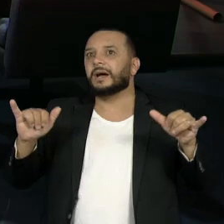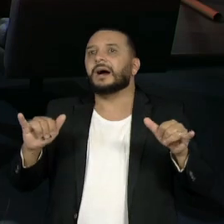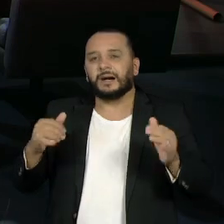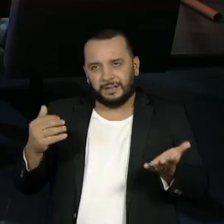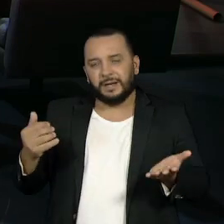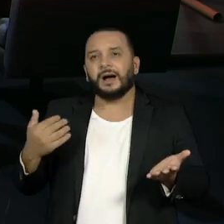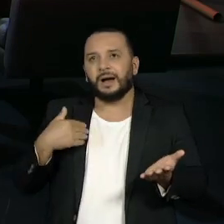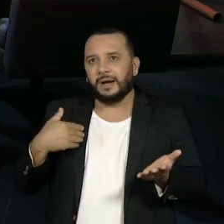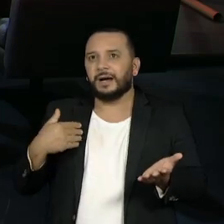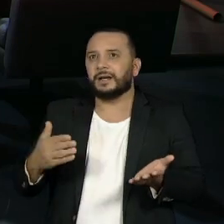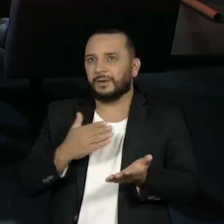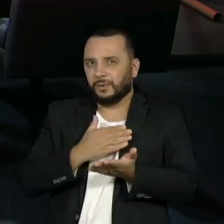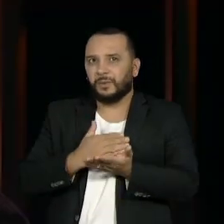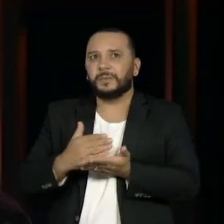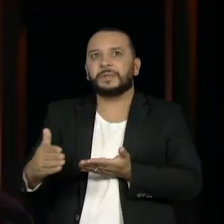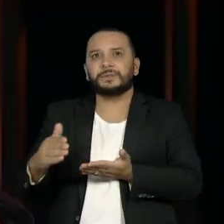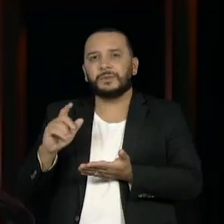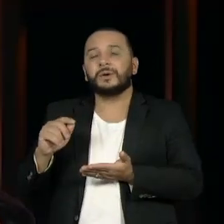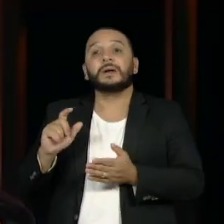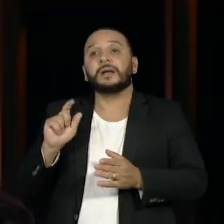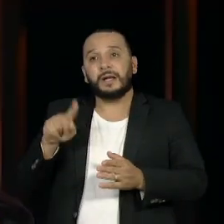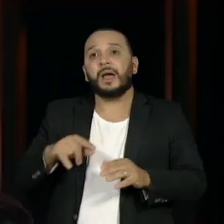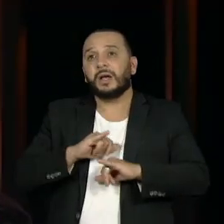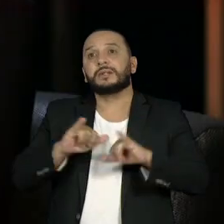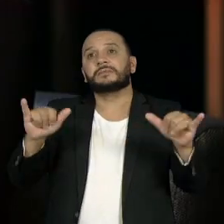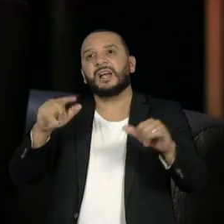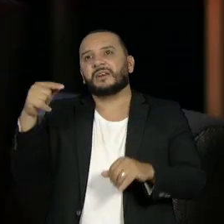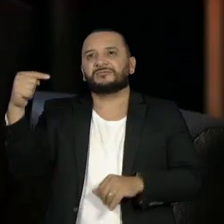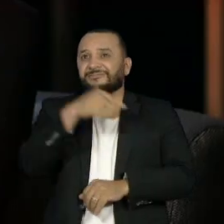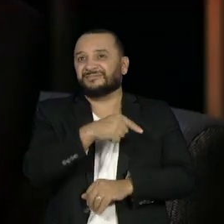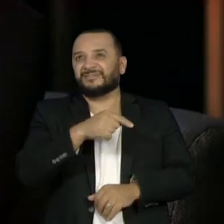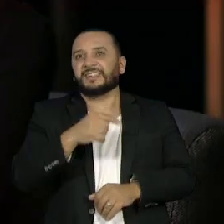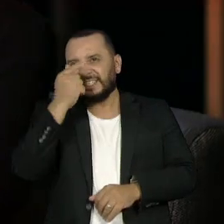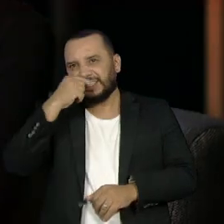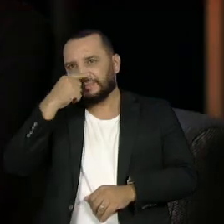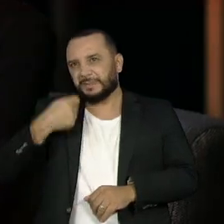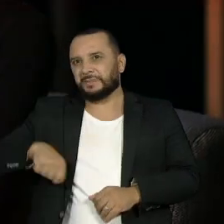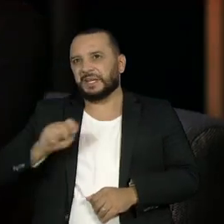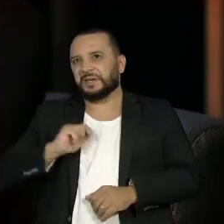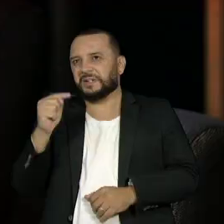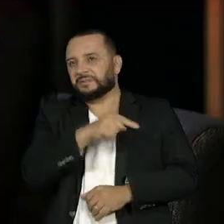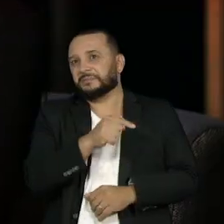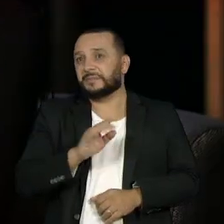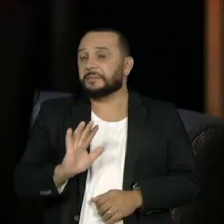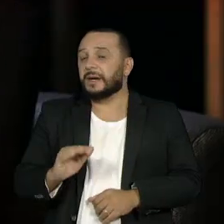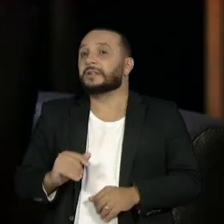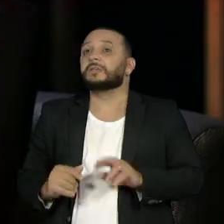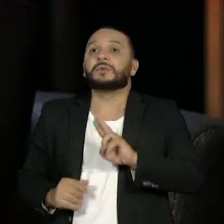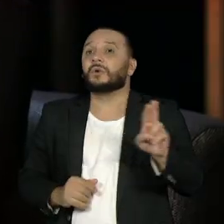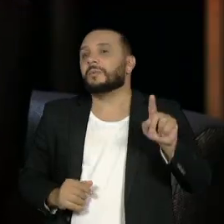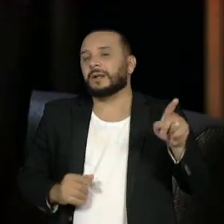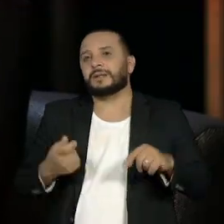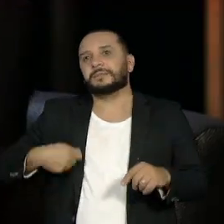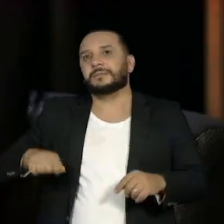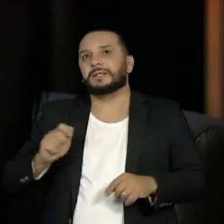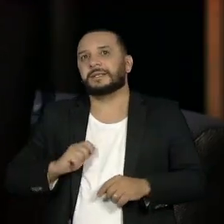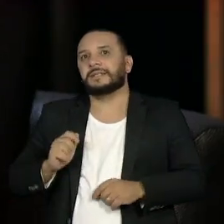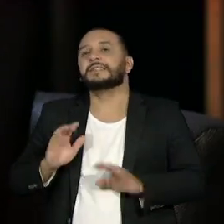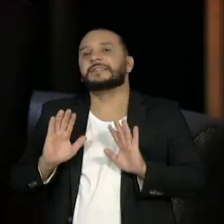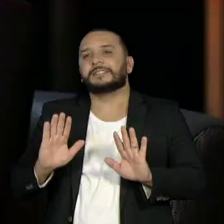EA famoso cria cria foi a melhor notícia ficou com a forma mais na Espanha o nome Qual era